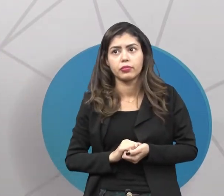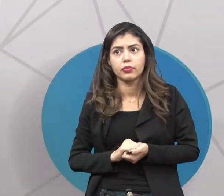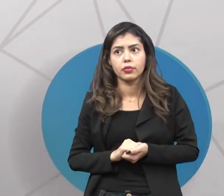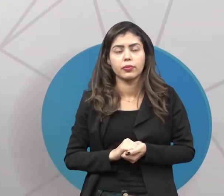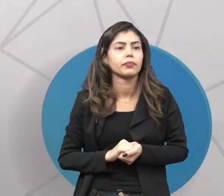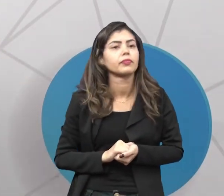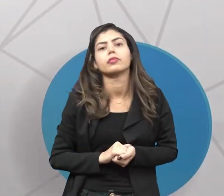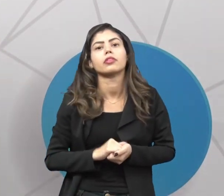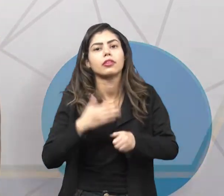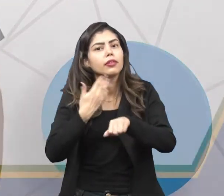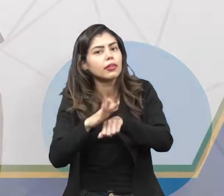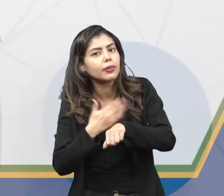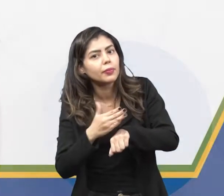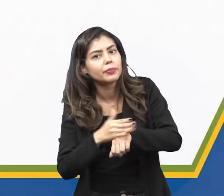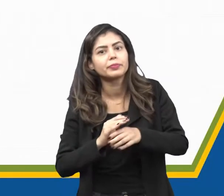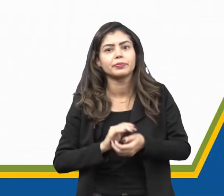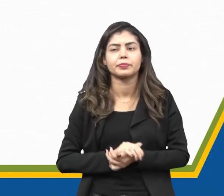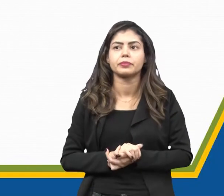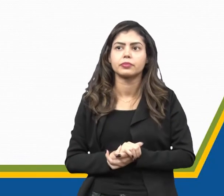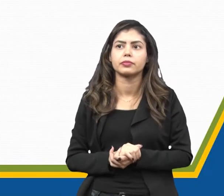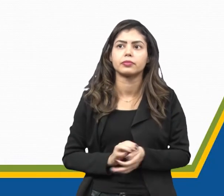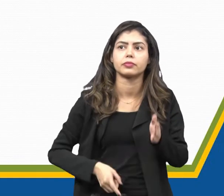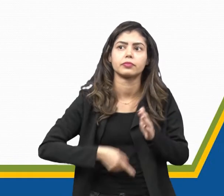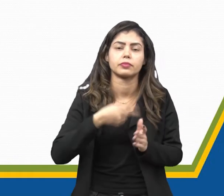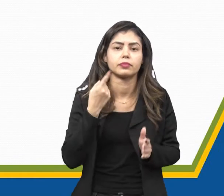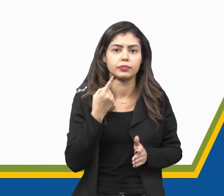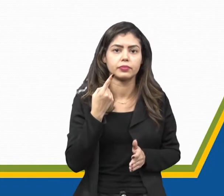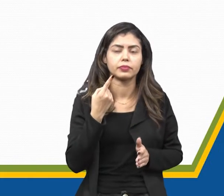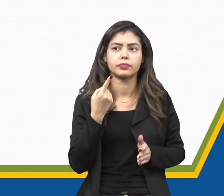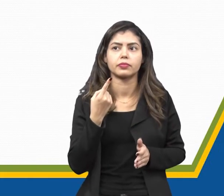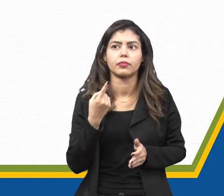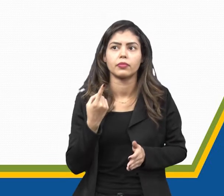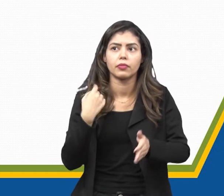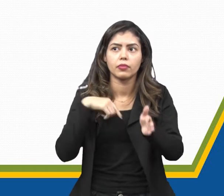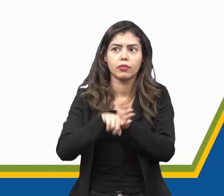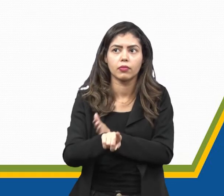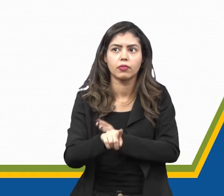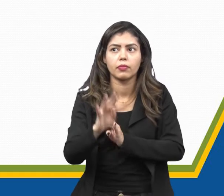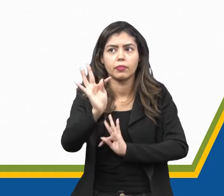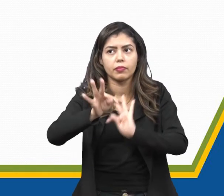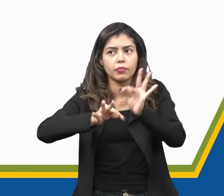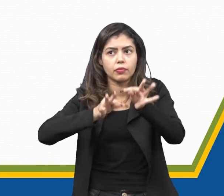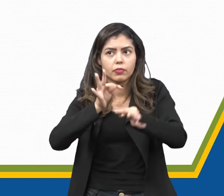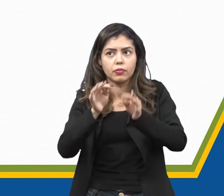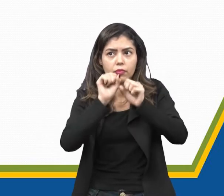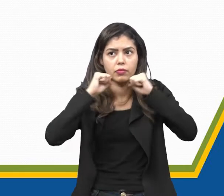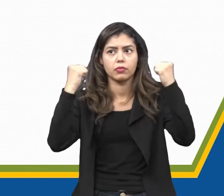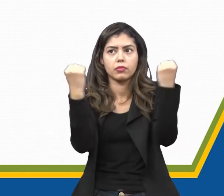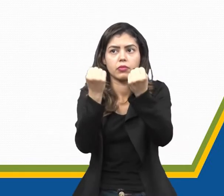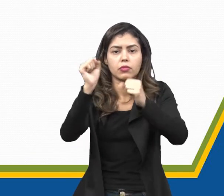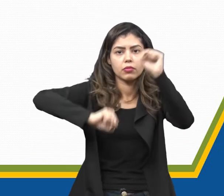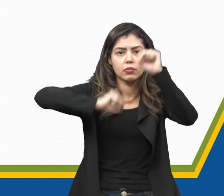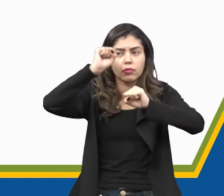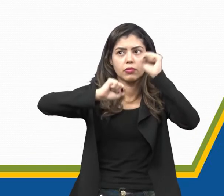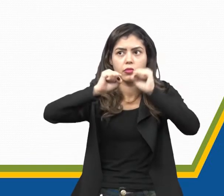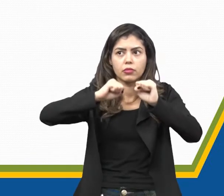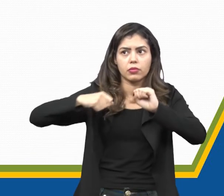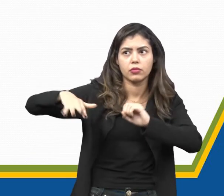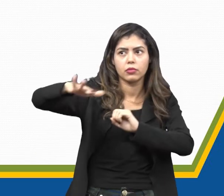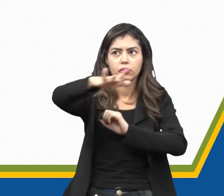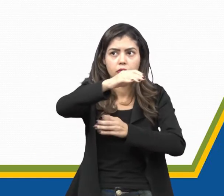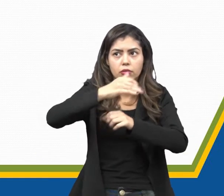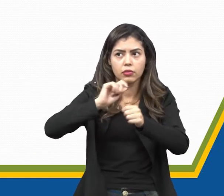Bora praticar? Questão 1. A inserção de tecnologias e de sistemas mecanizados no âmbito da